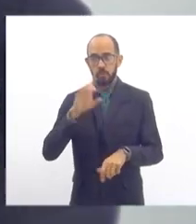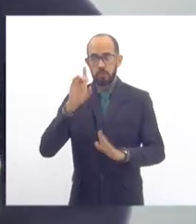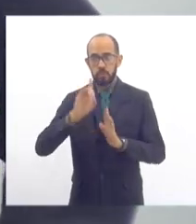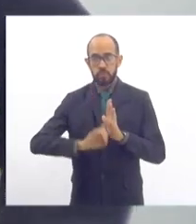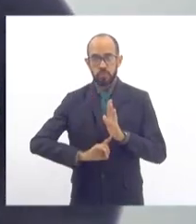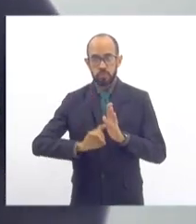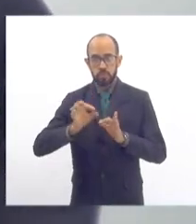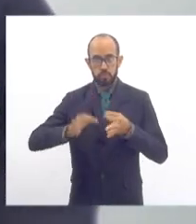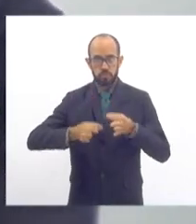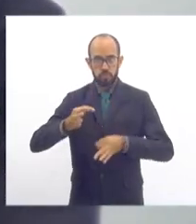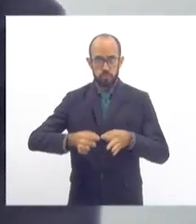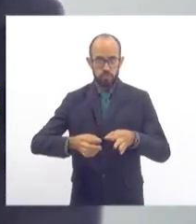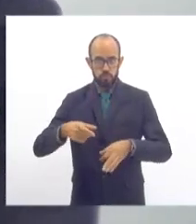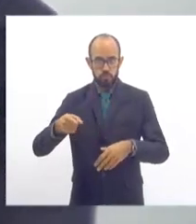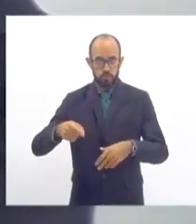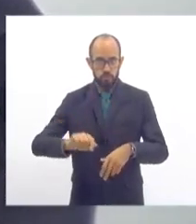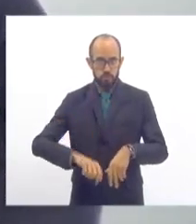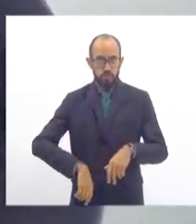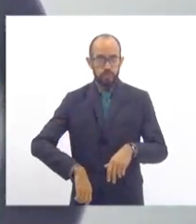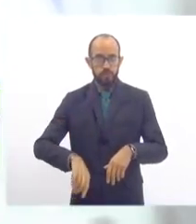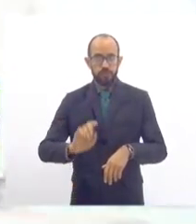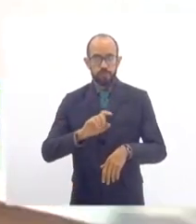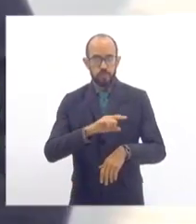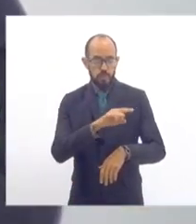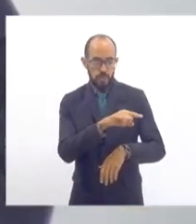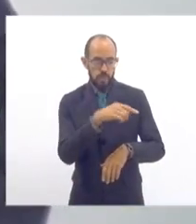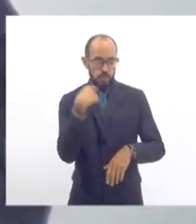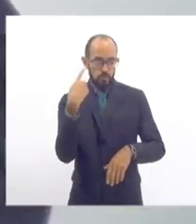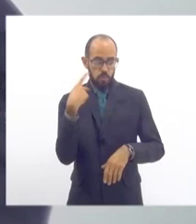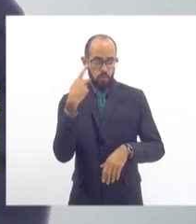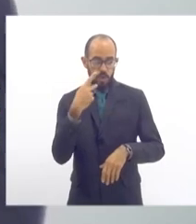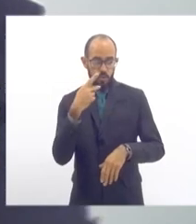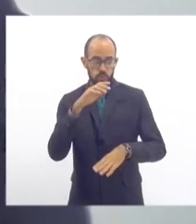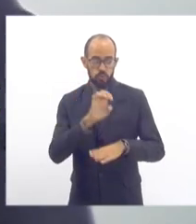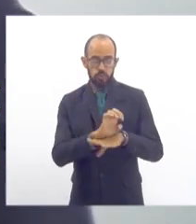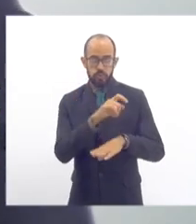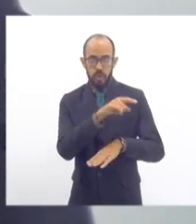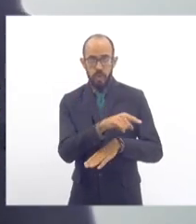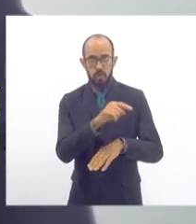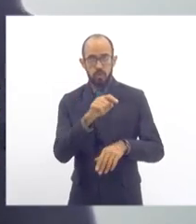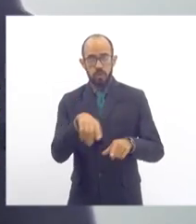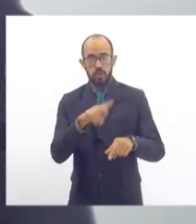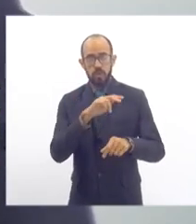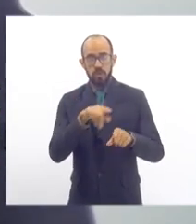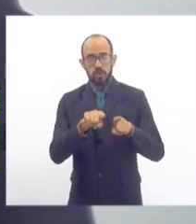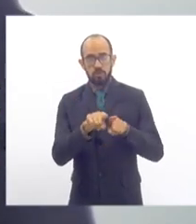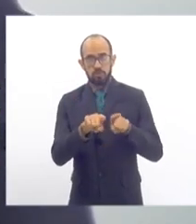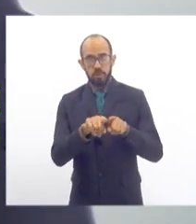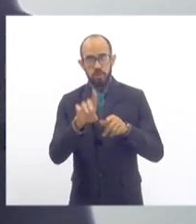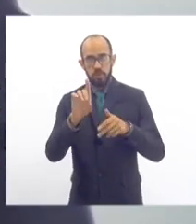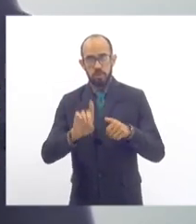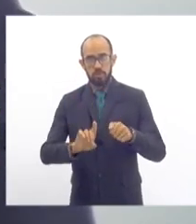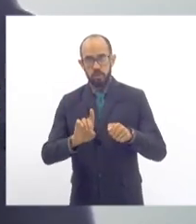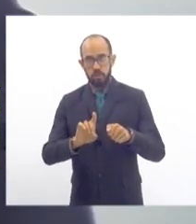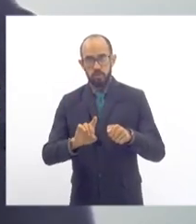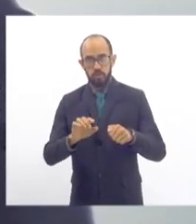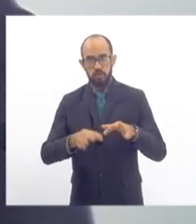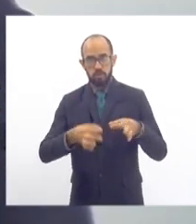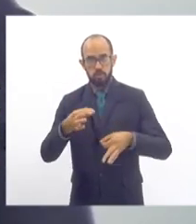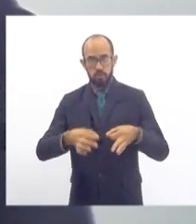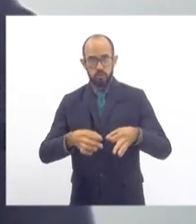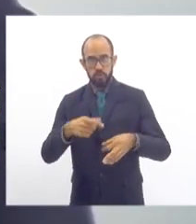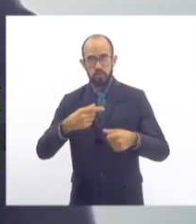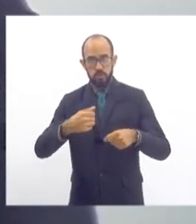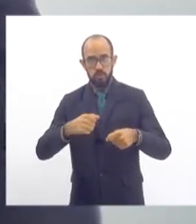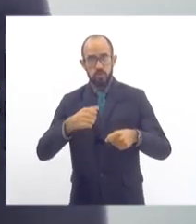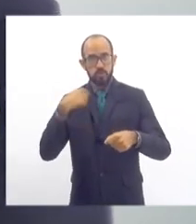doutor Raul é procurador de Estado e, por força da legislação, ele exerce a presidência, a diretoria jurídica, ela tem que ser ocupada por um